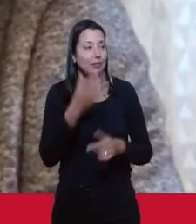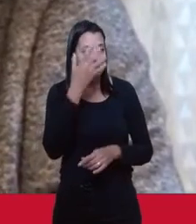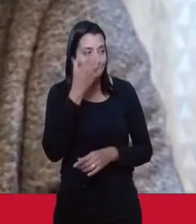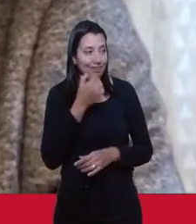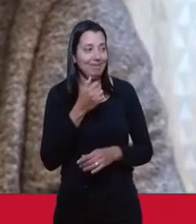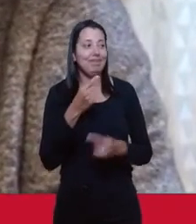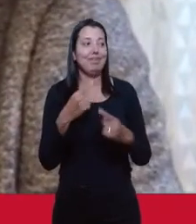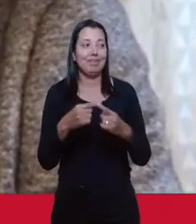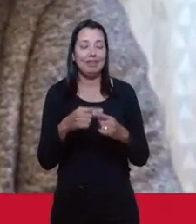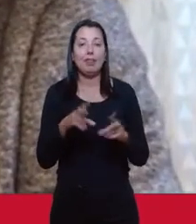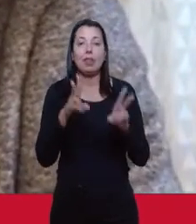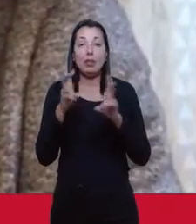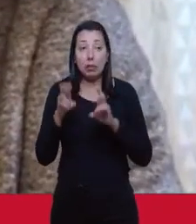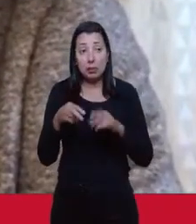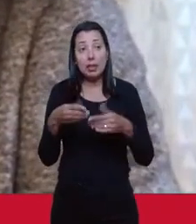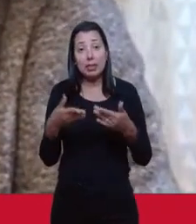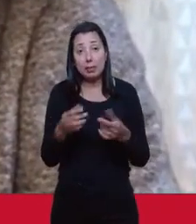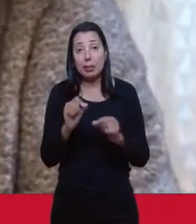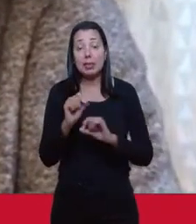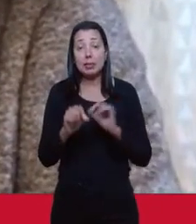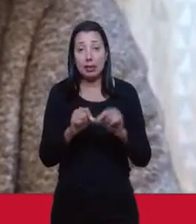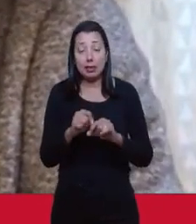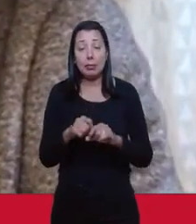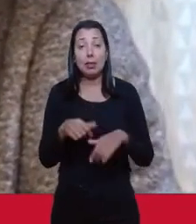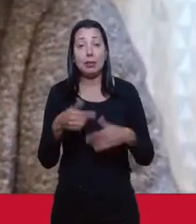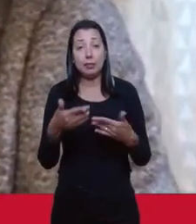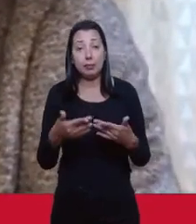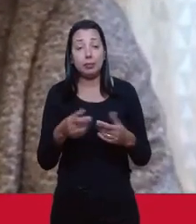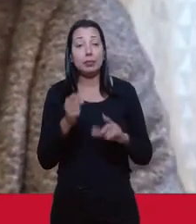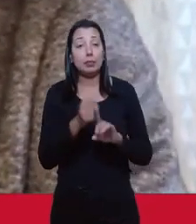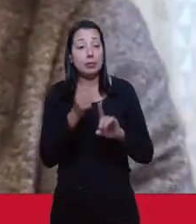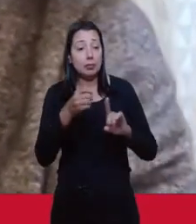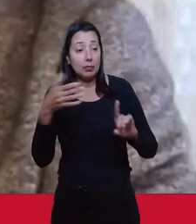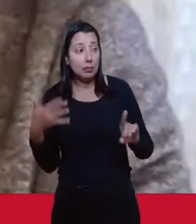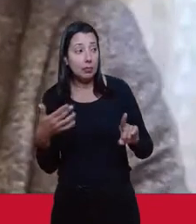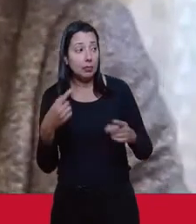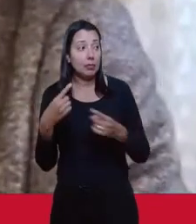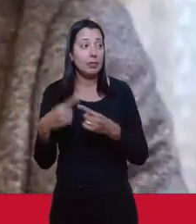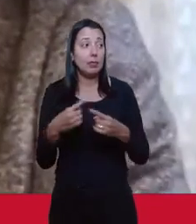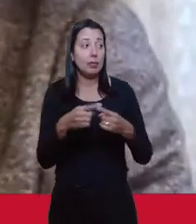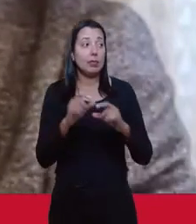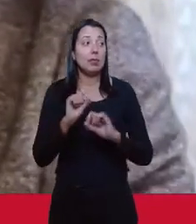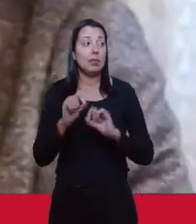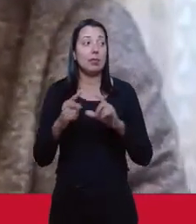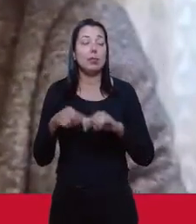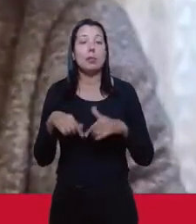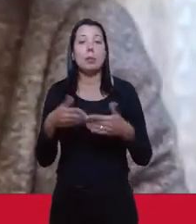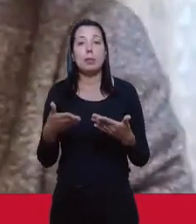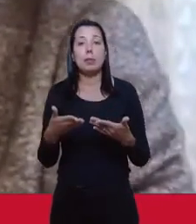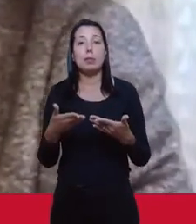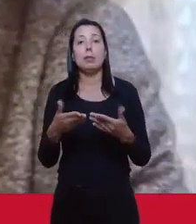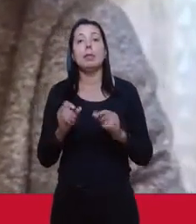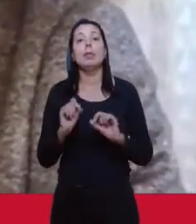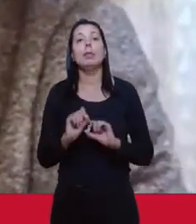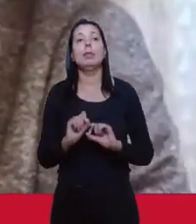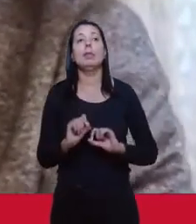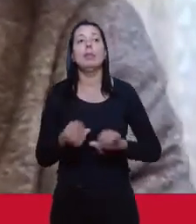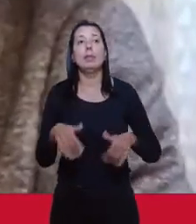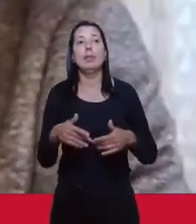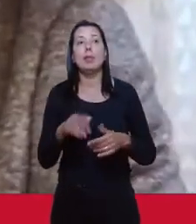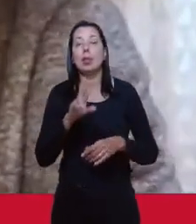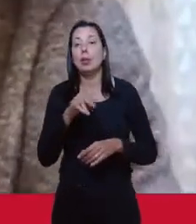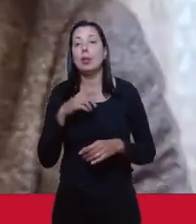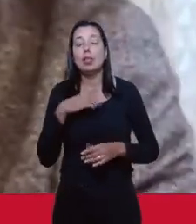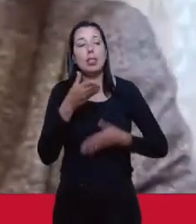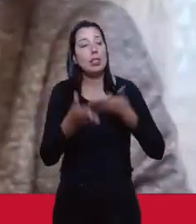seriedade o tema dos direitos das pessoas LGBTs de uma maneira muito interseccional, né, tratando de todos os outros temas, porque eu nunca deixei